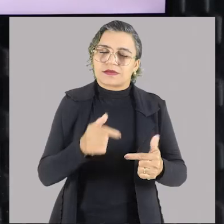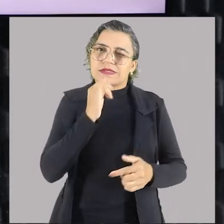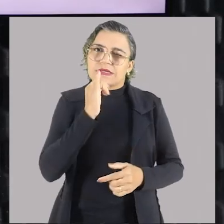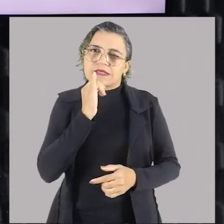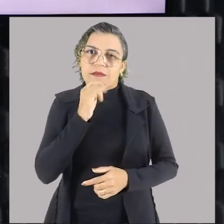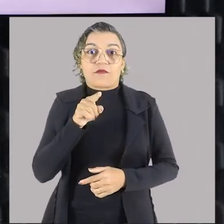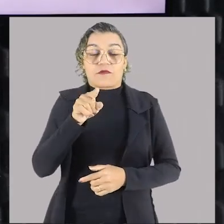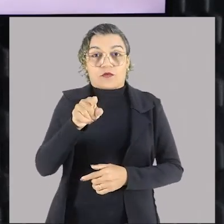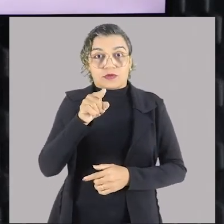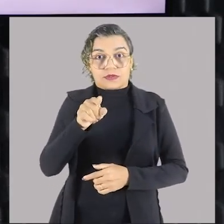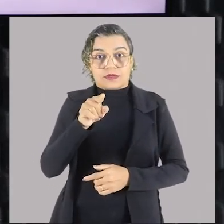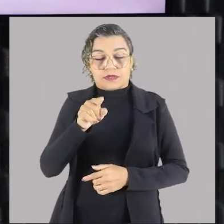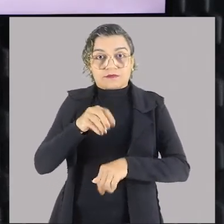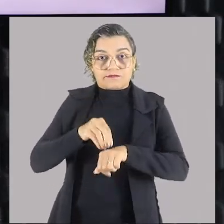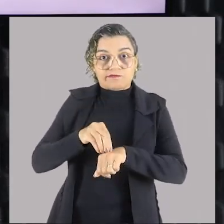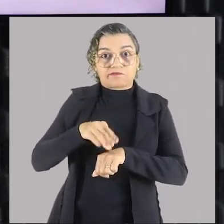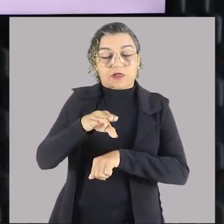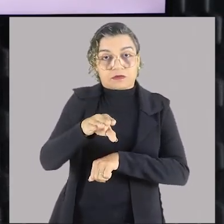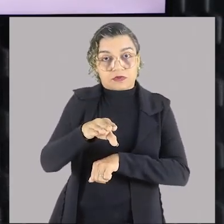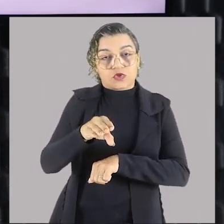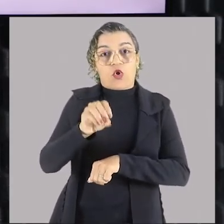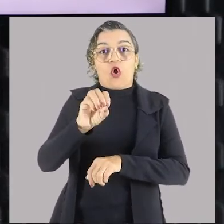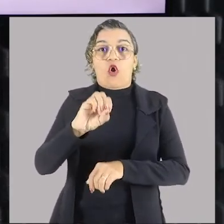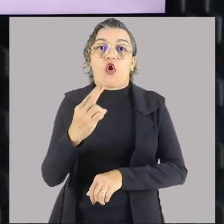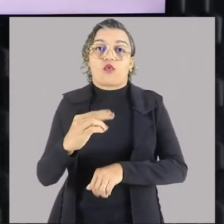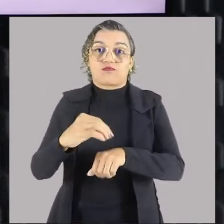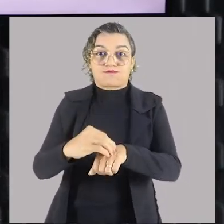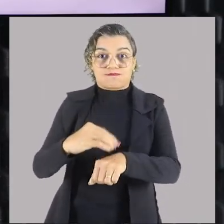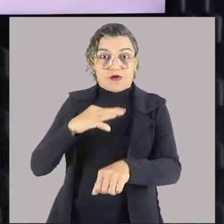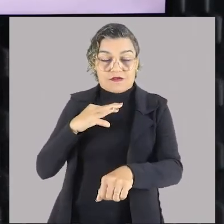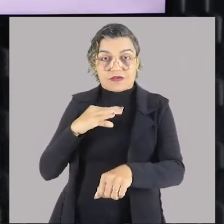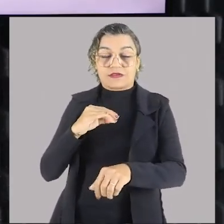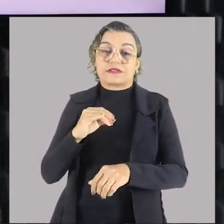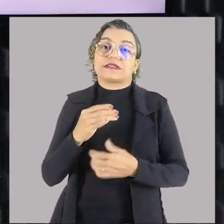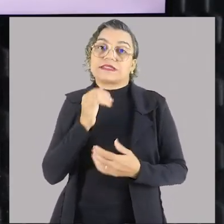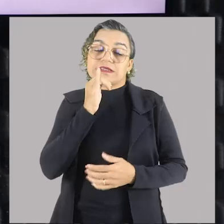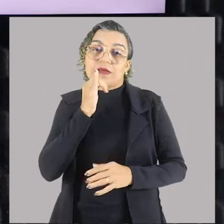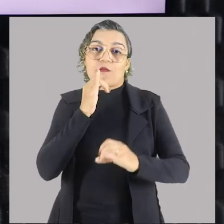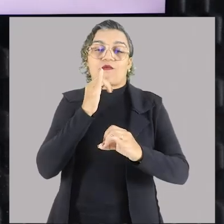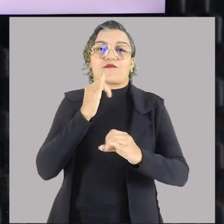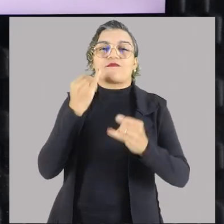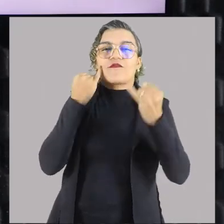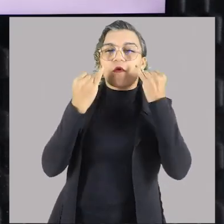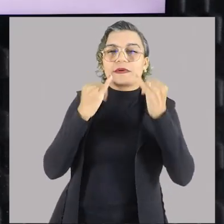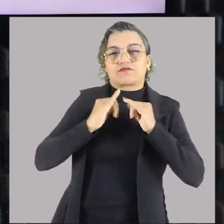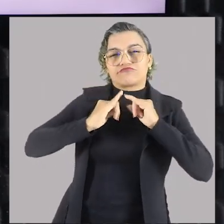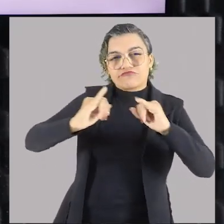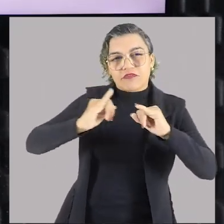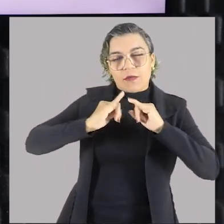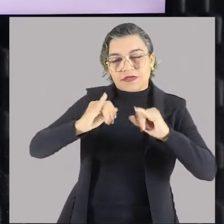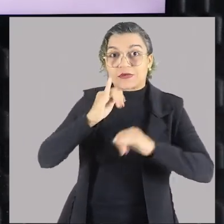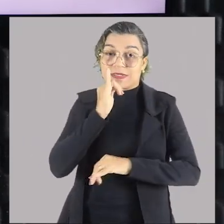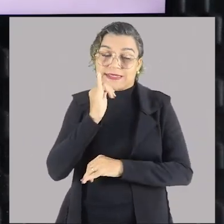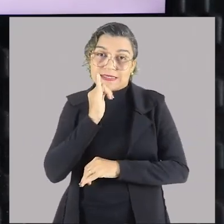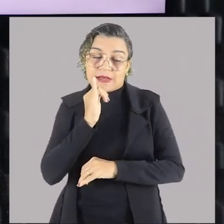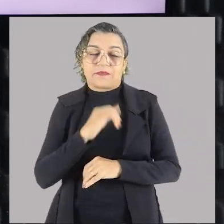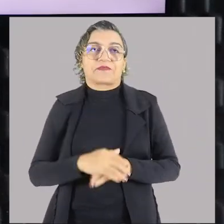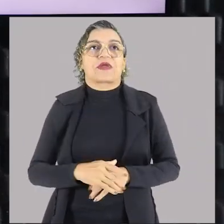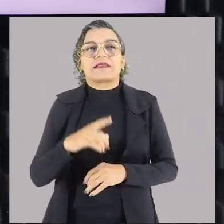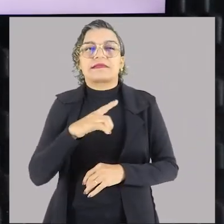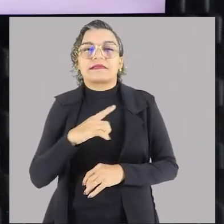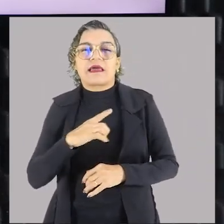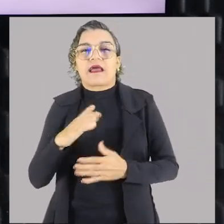você transmitir, receber e compartilhar informação. Não tem os cliquezinhos que você